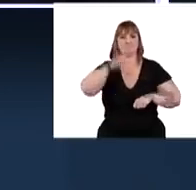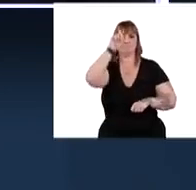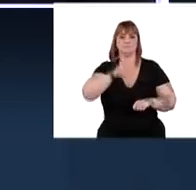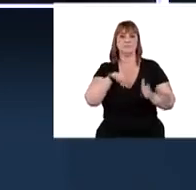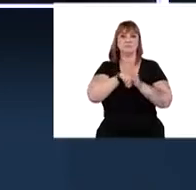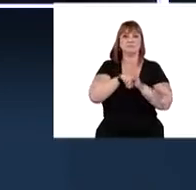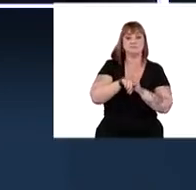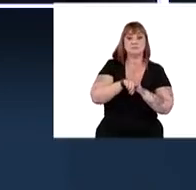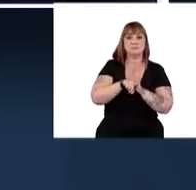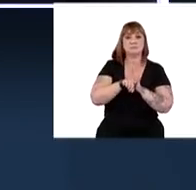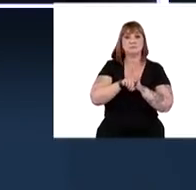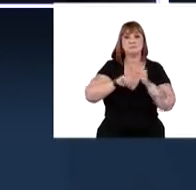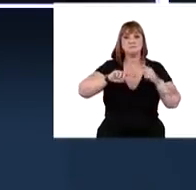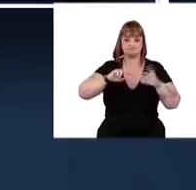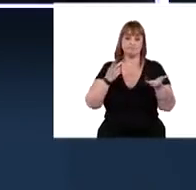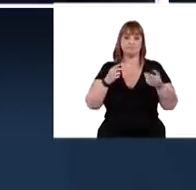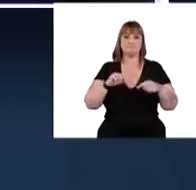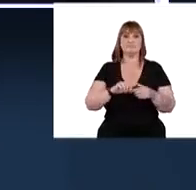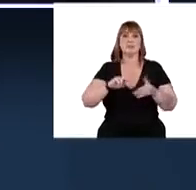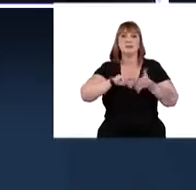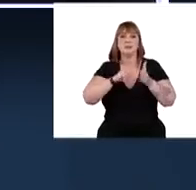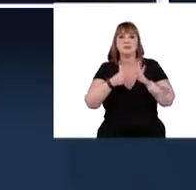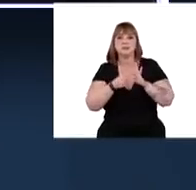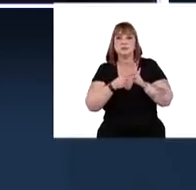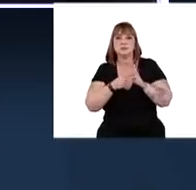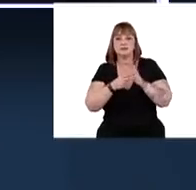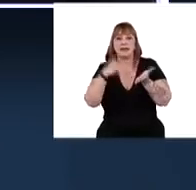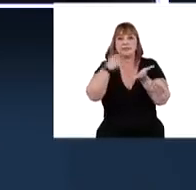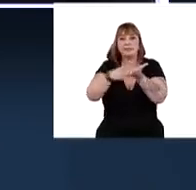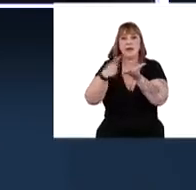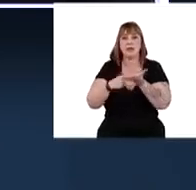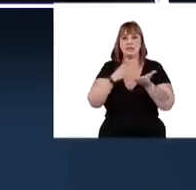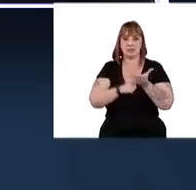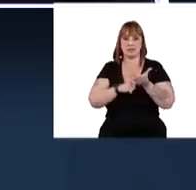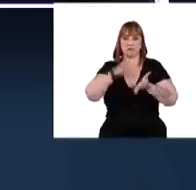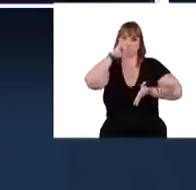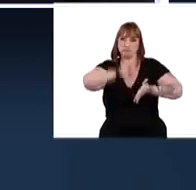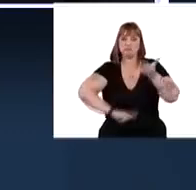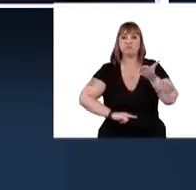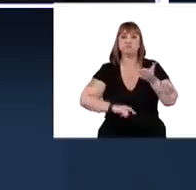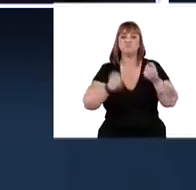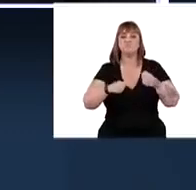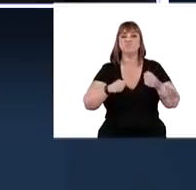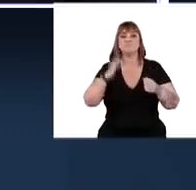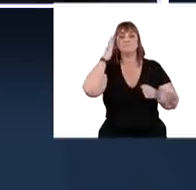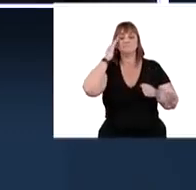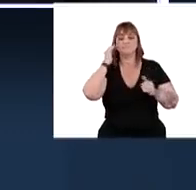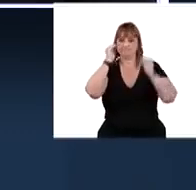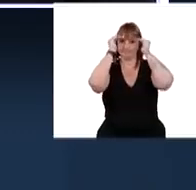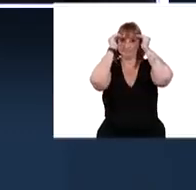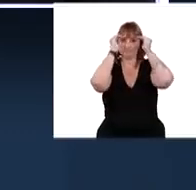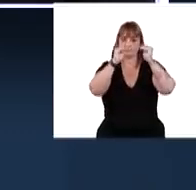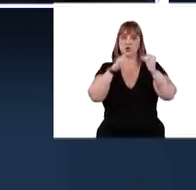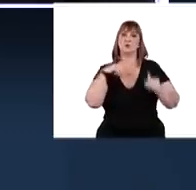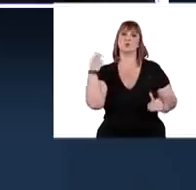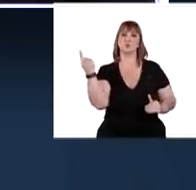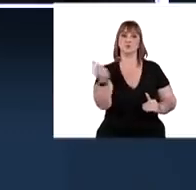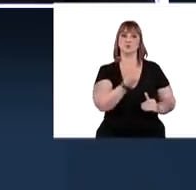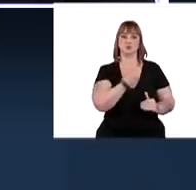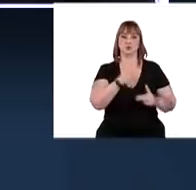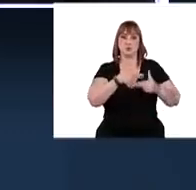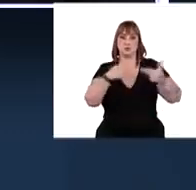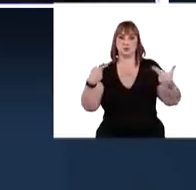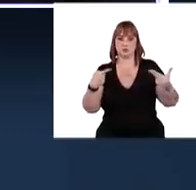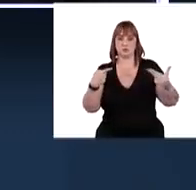empreendimentos desrespeitam totalmente esses tratados, sabe? Então tem que se considerar e respeitar os nossos